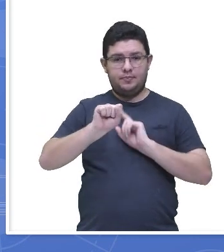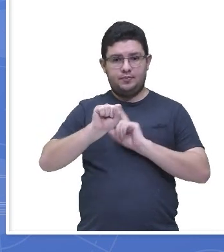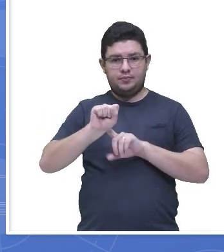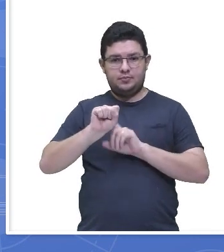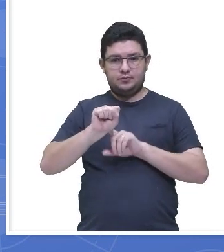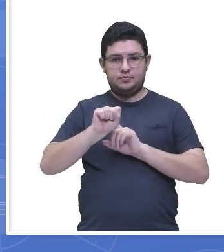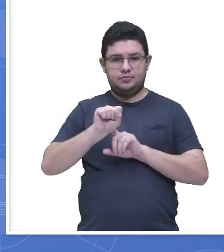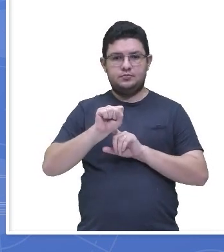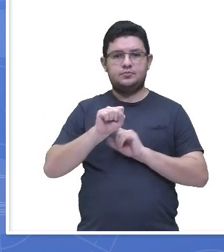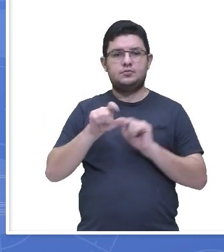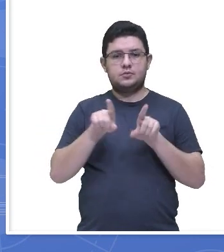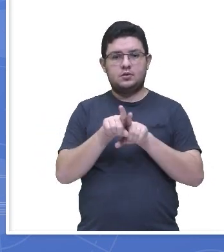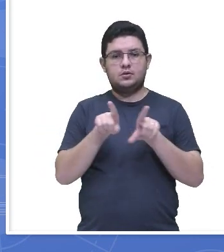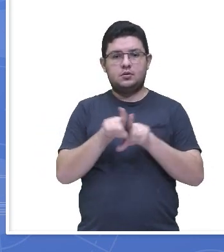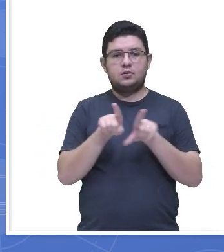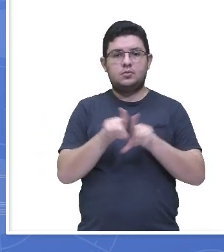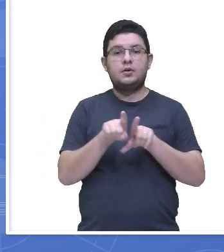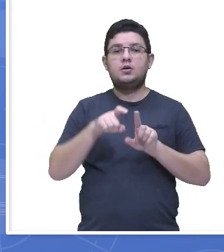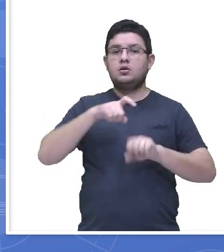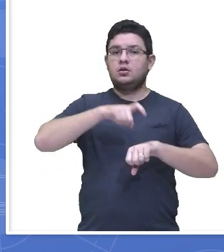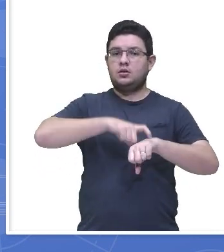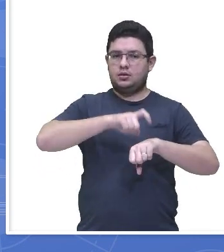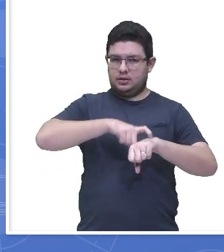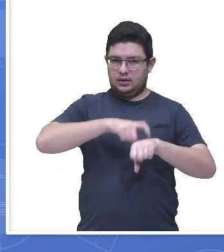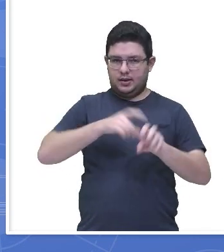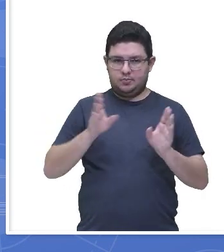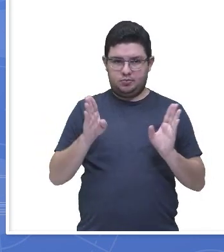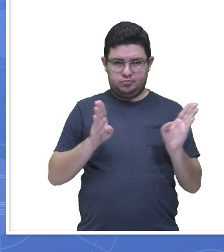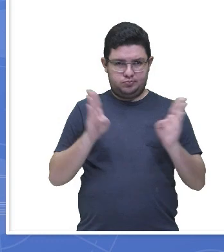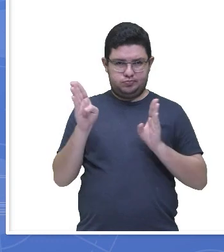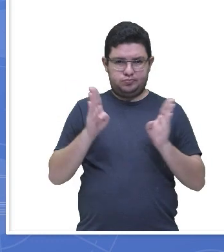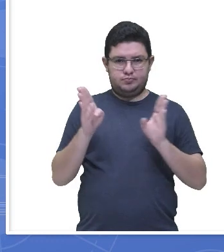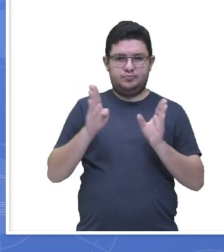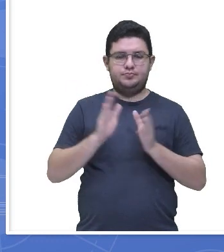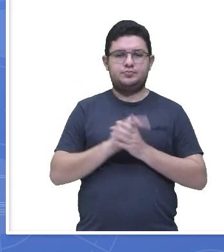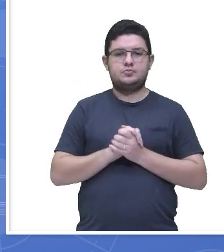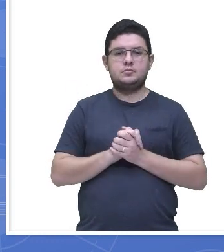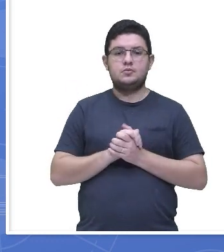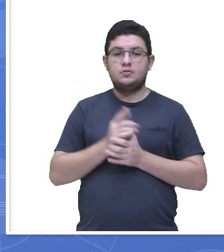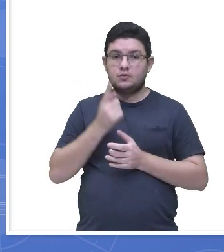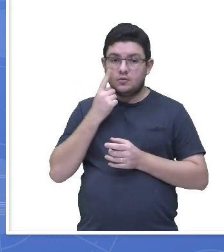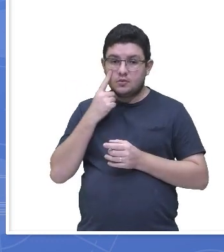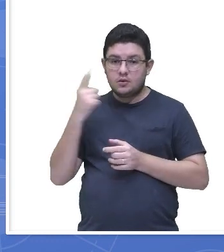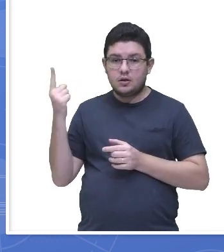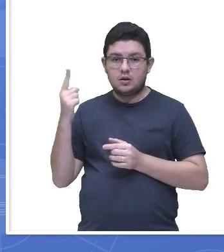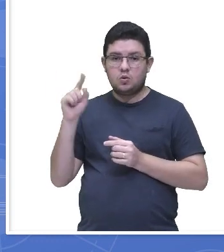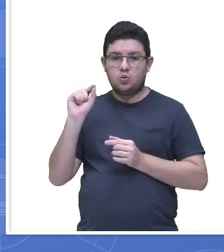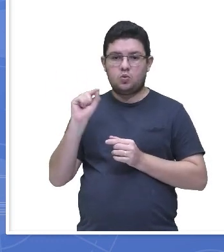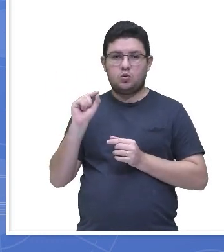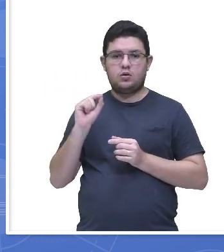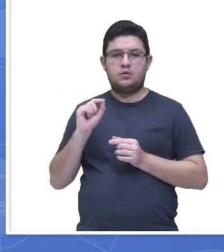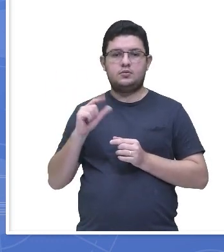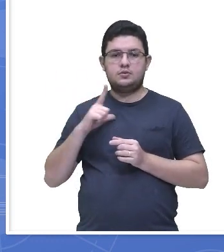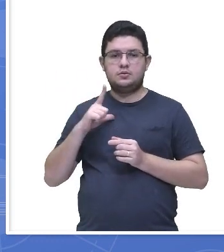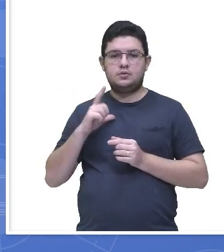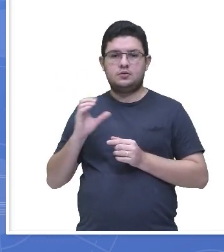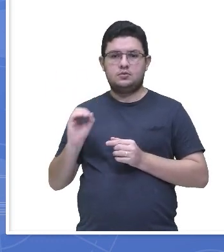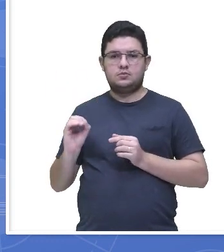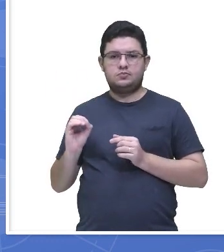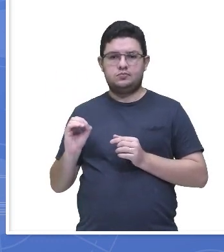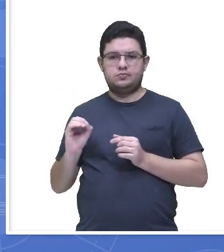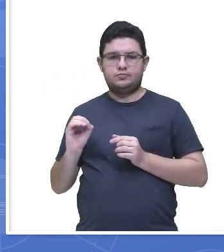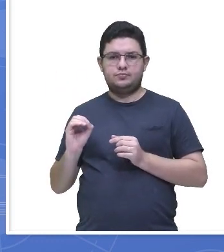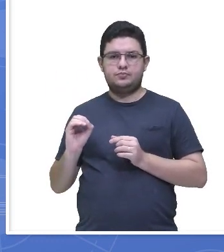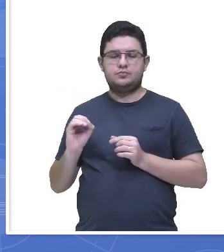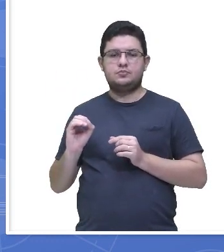posição e o tempo. No gráfico que nós estamos mostrando como exemplo, você vê aí um gráfico decrescente, mostrando